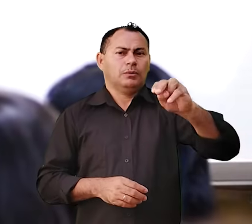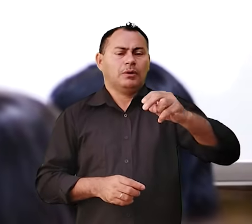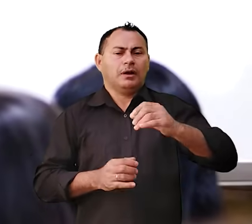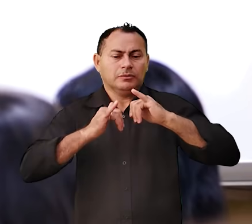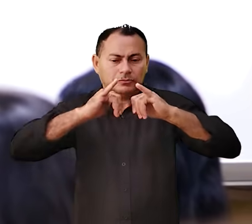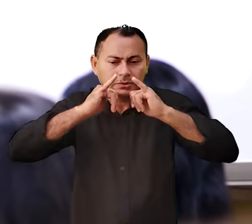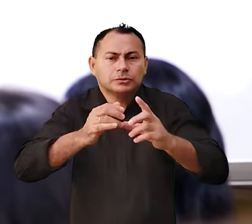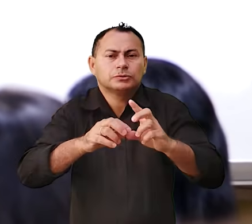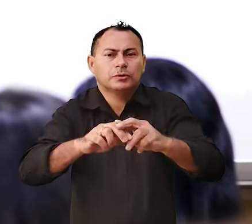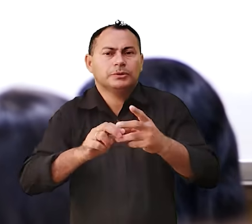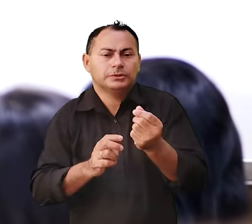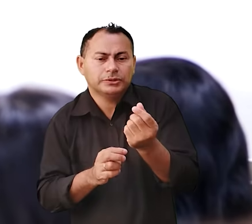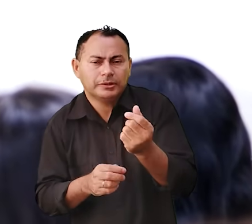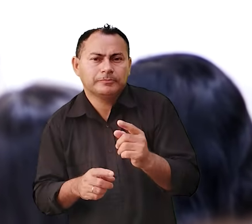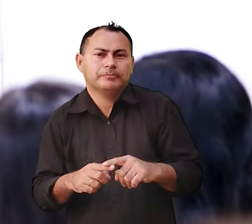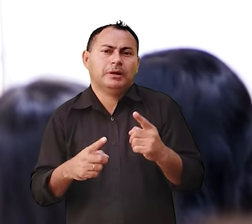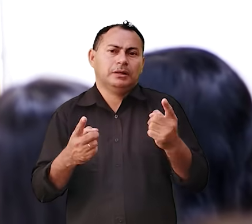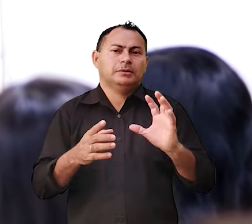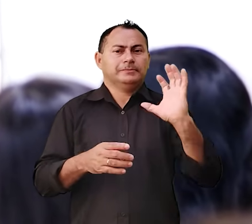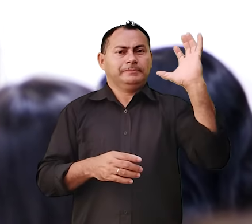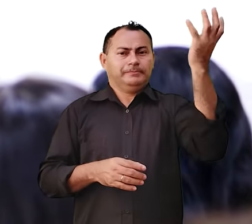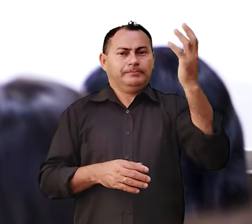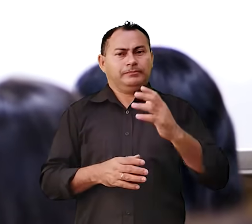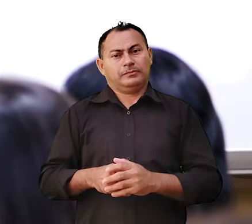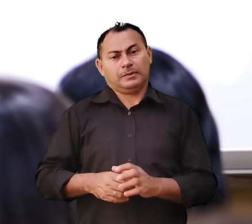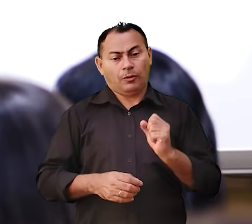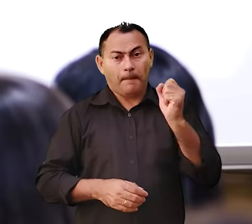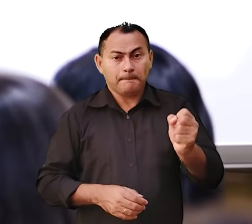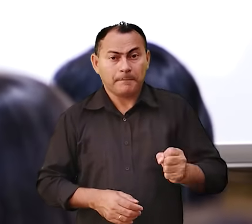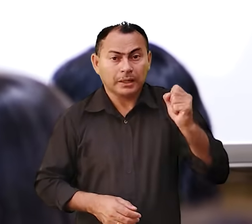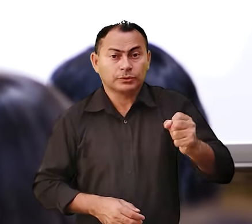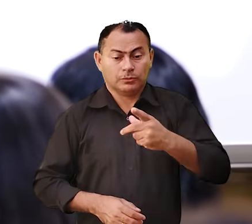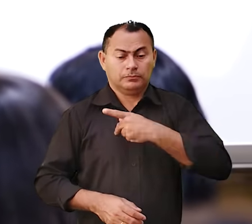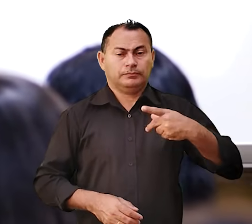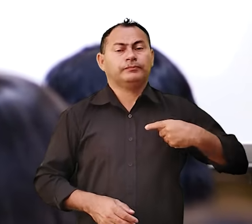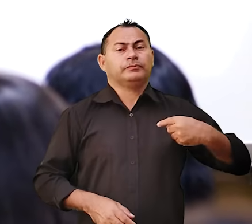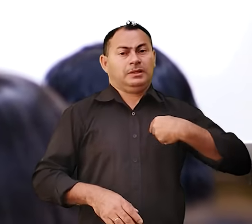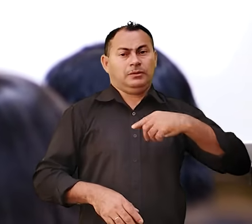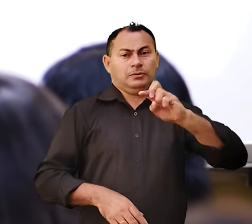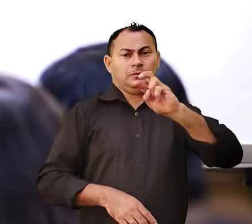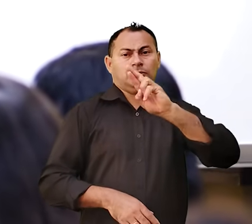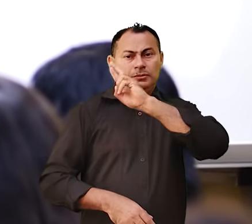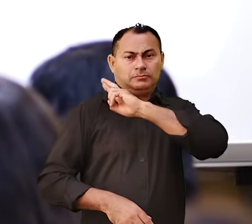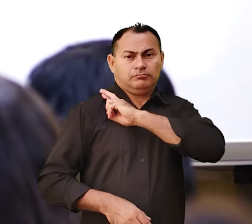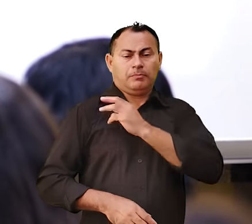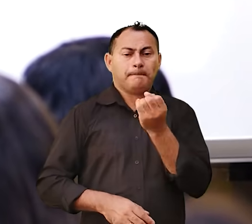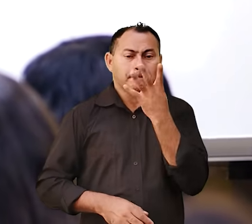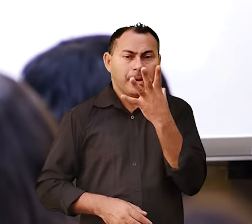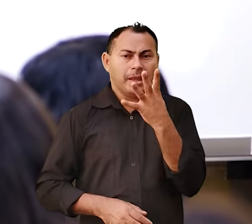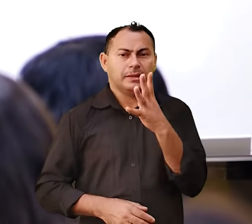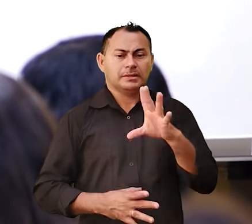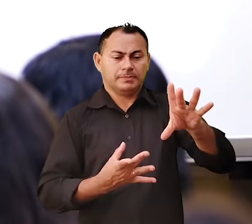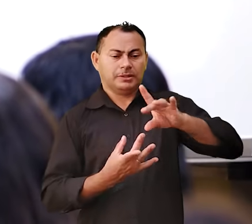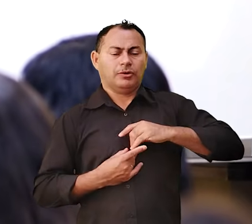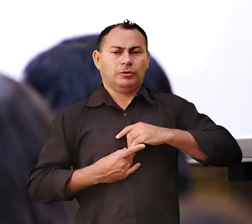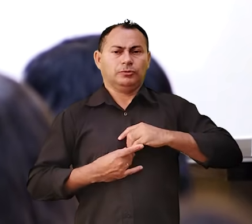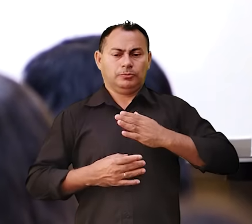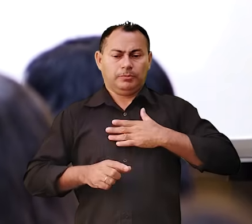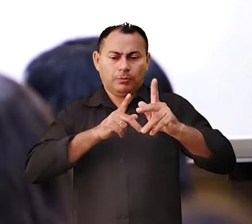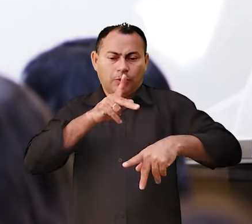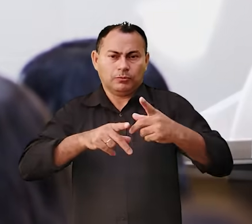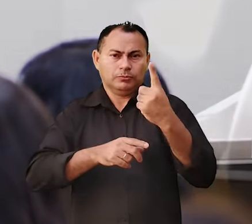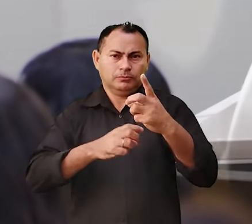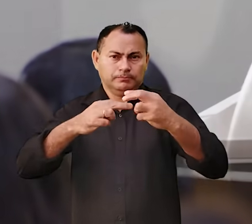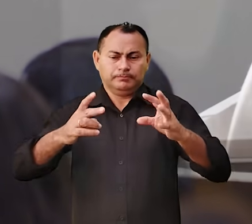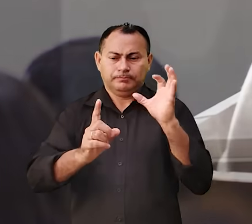de nunca pregar sobre dinheiro. Mas acontece que, como pastor, sou responsável pelo bem-estar espiritual do meu rebanho.